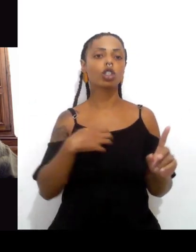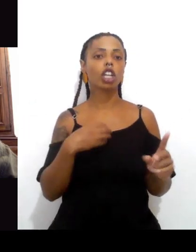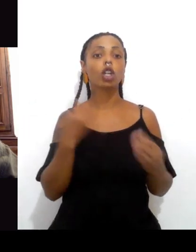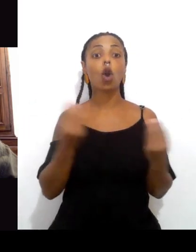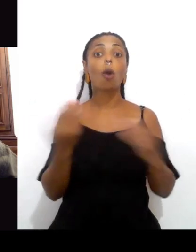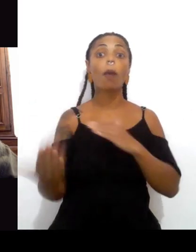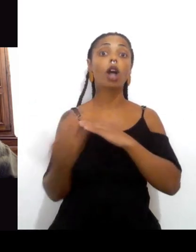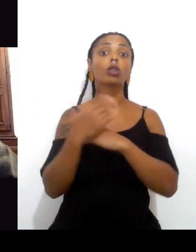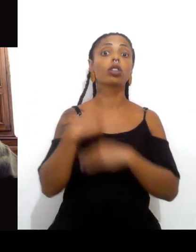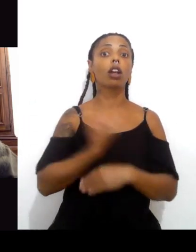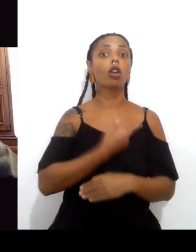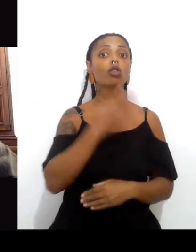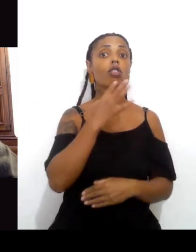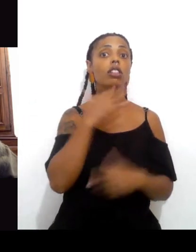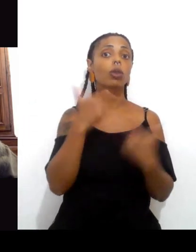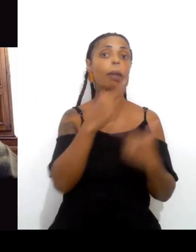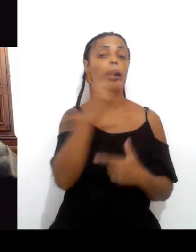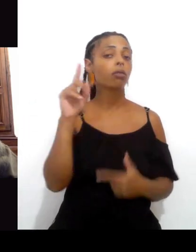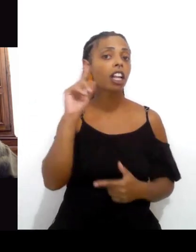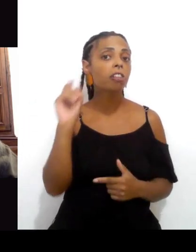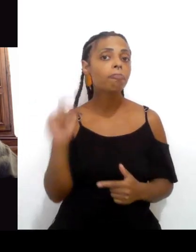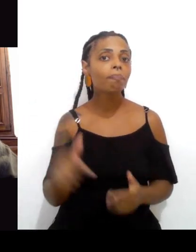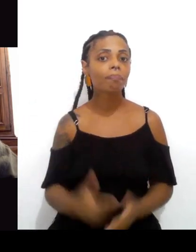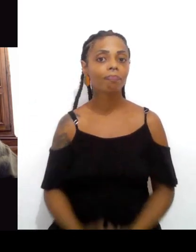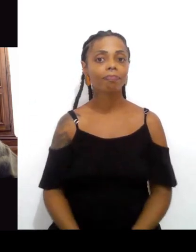a conhecer a obra do bacon